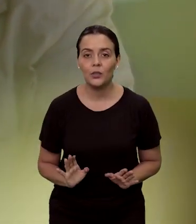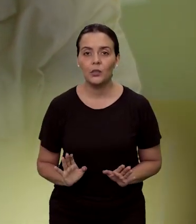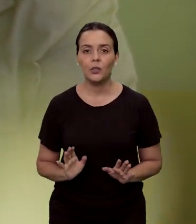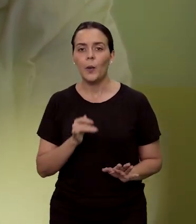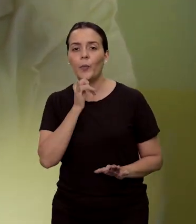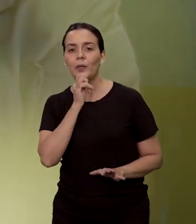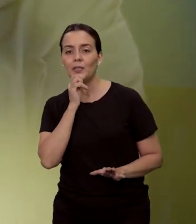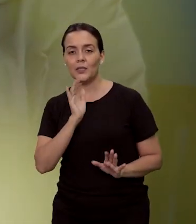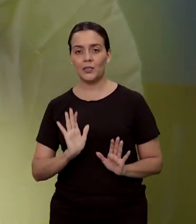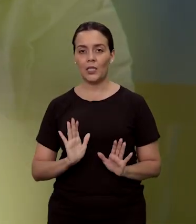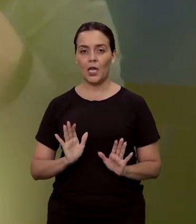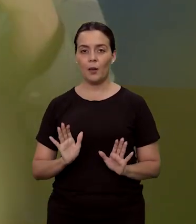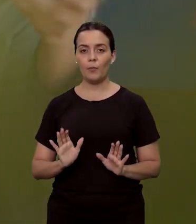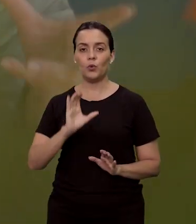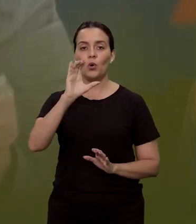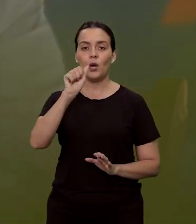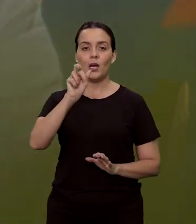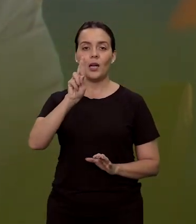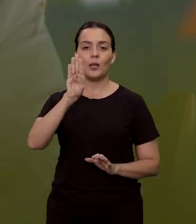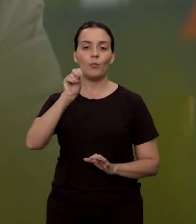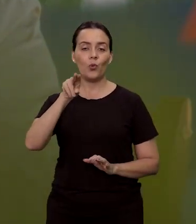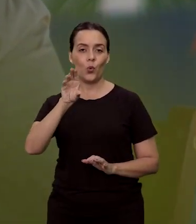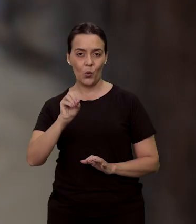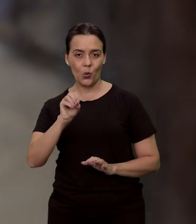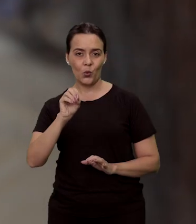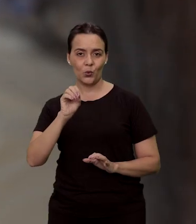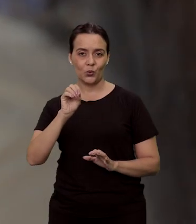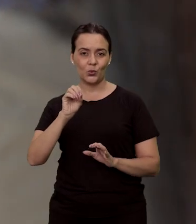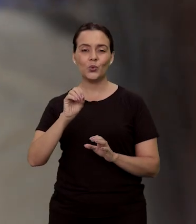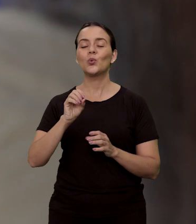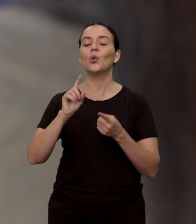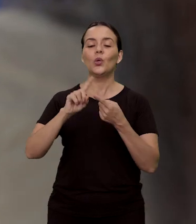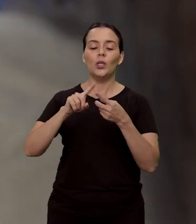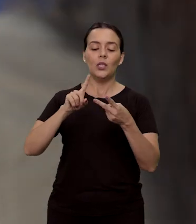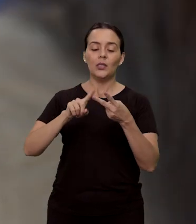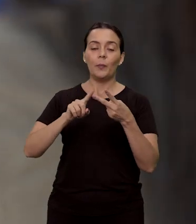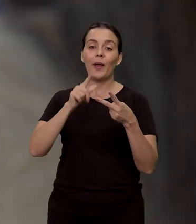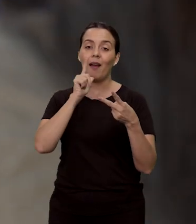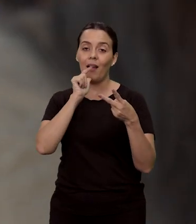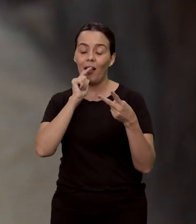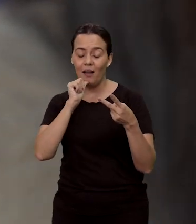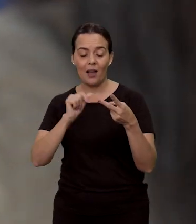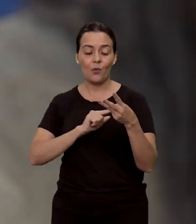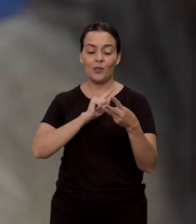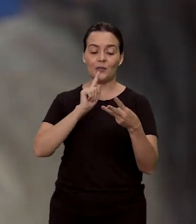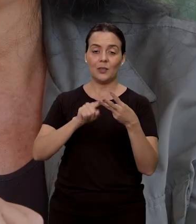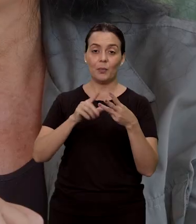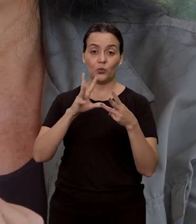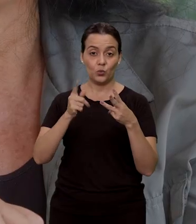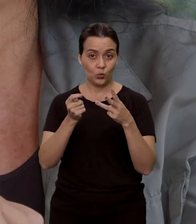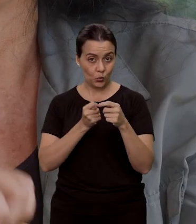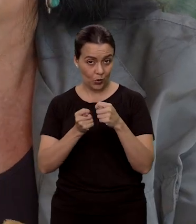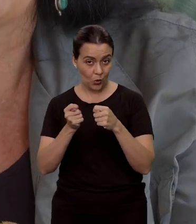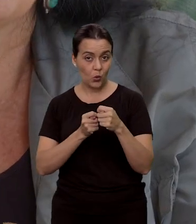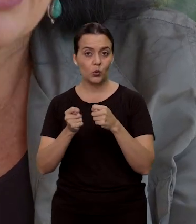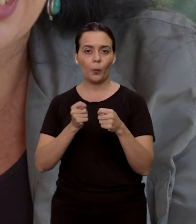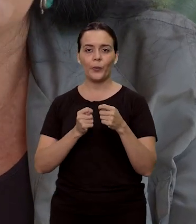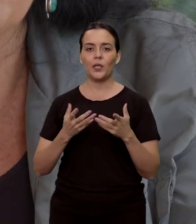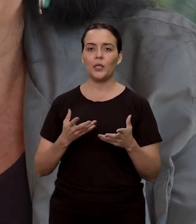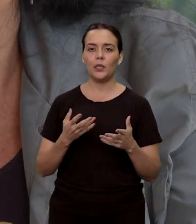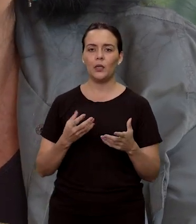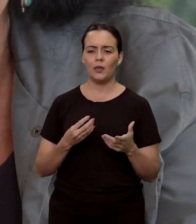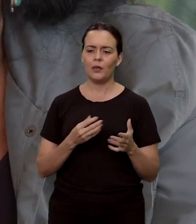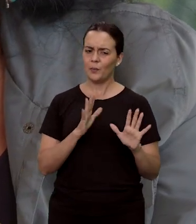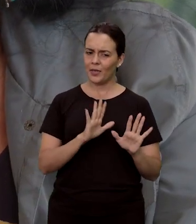de carbono, a cobrança pelo uso da água, instrumentos econômicos que foram pensados para que seja muito